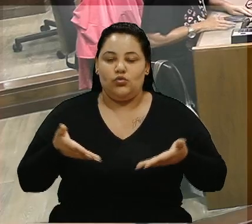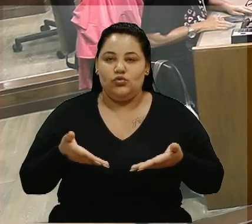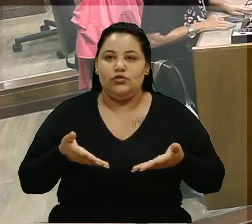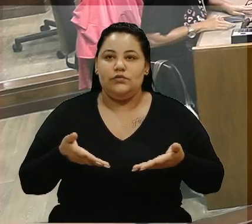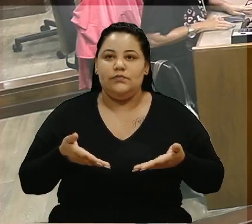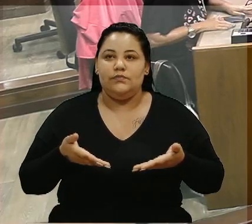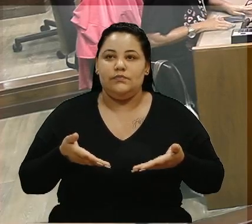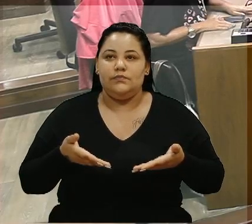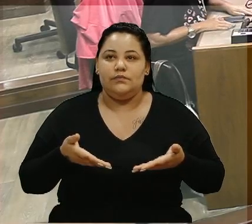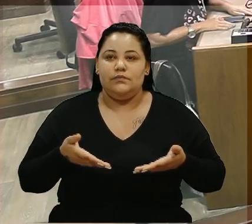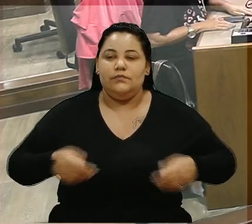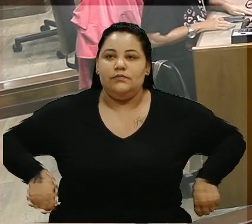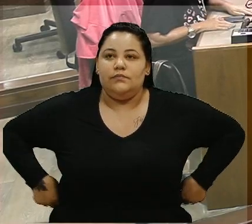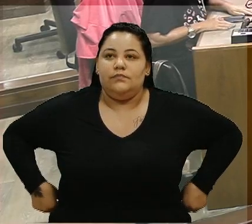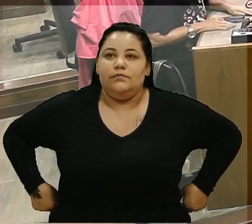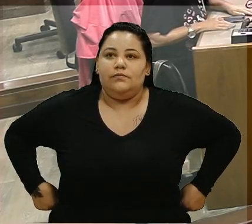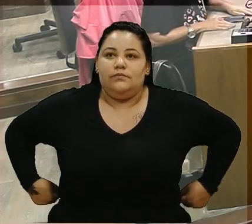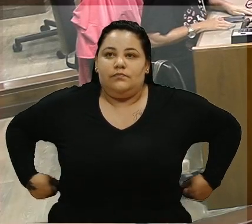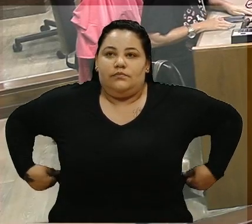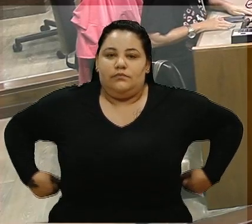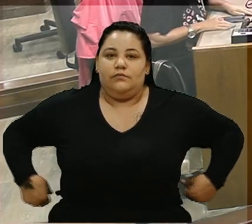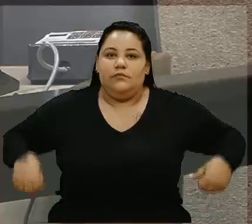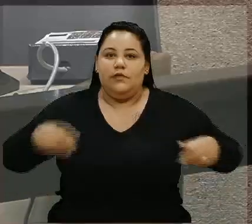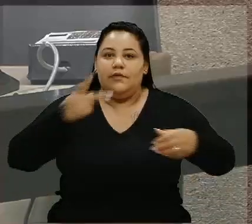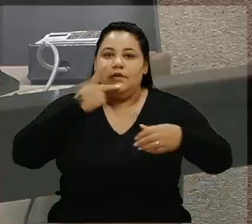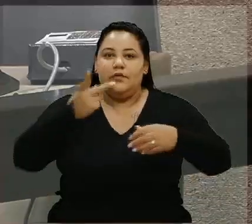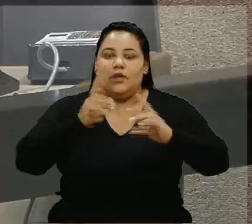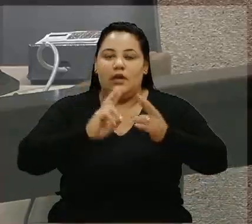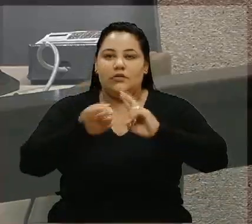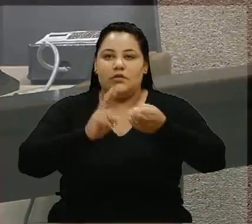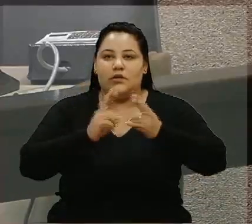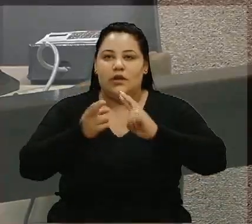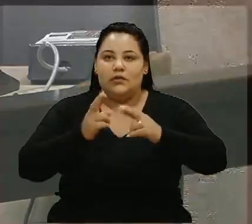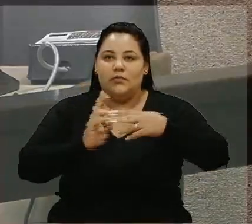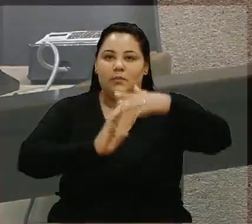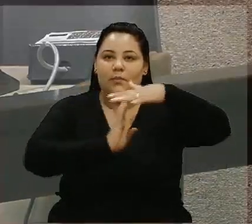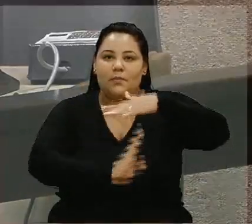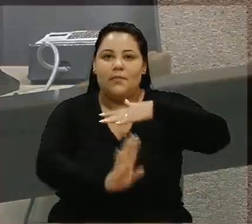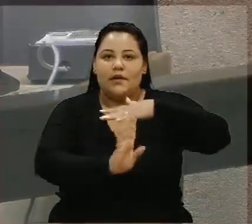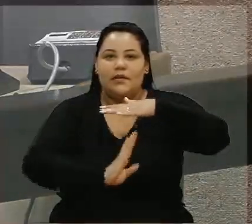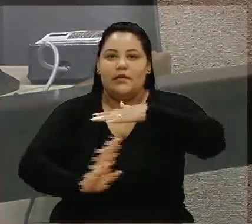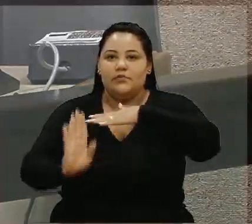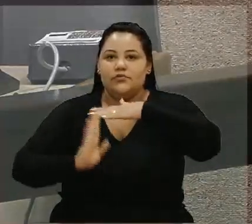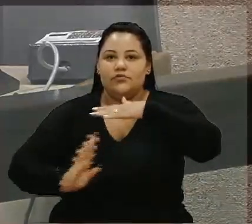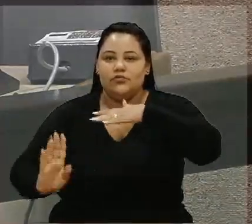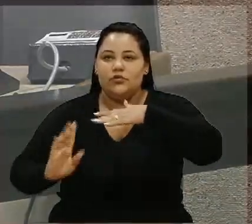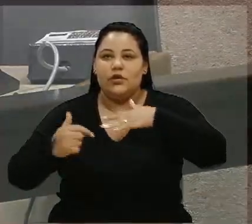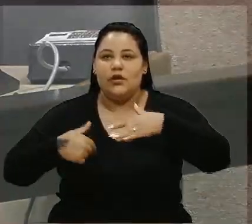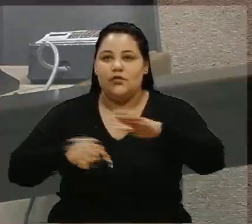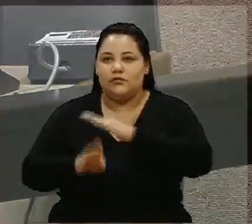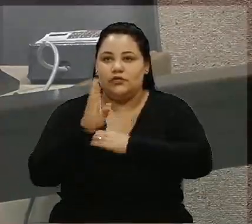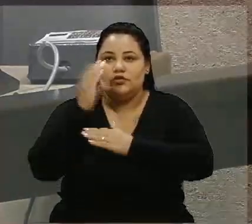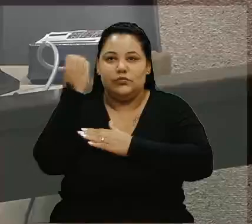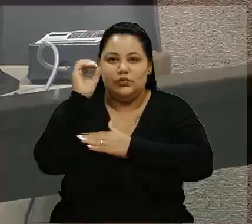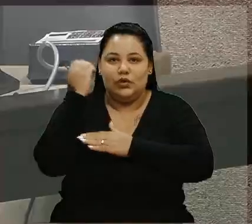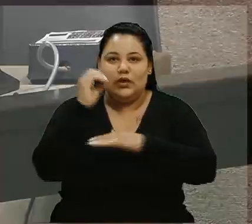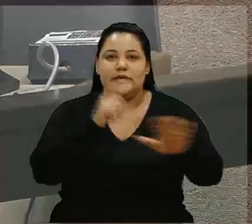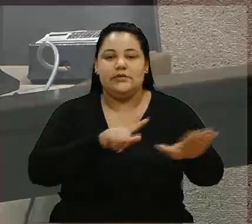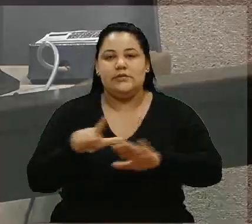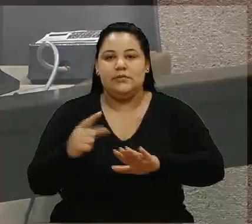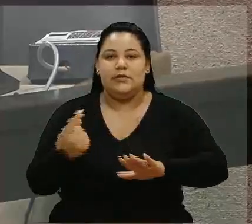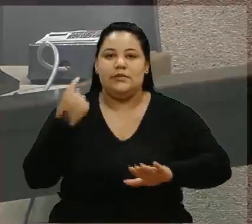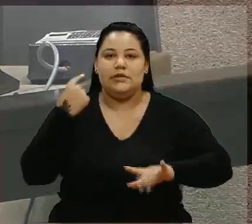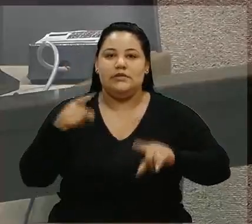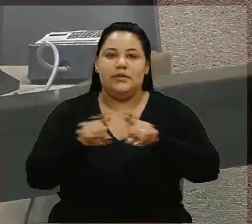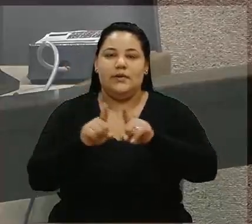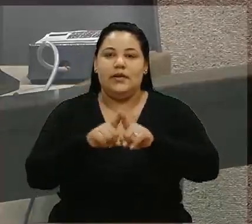a questão dos pedágios, né, que hoje foi levantado até por algumas pessoas, e eu estive em Porto Alegre na semana passada, e